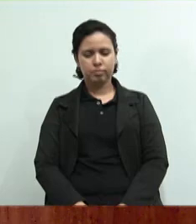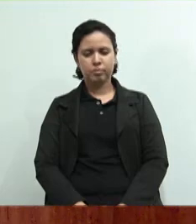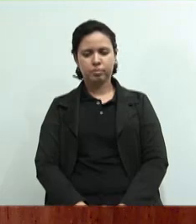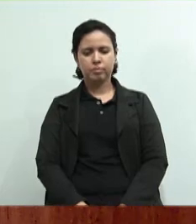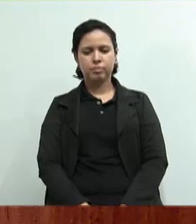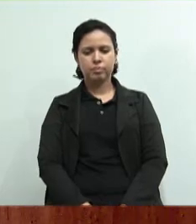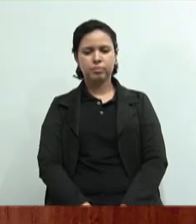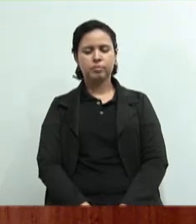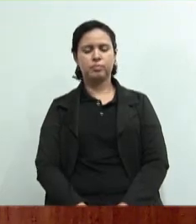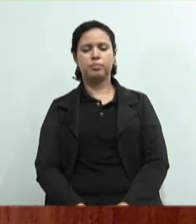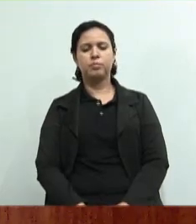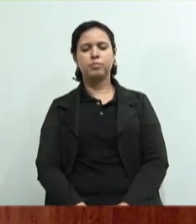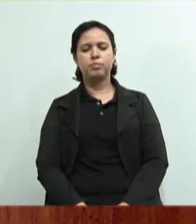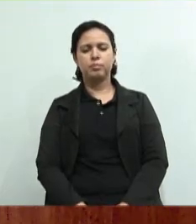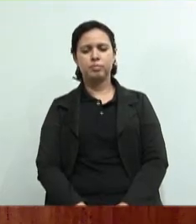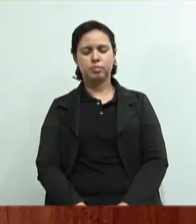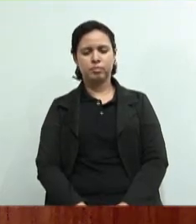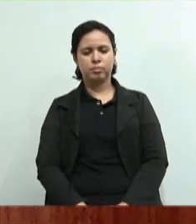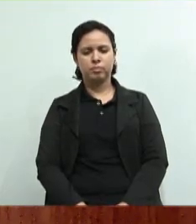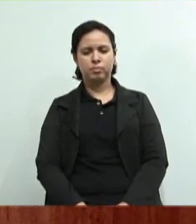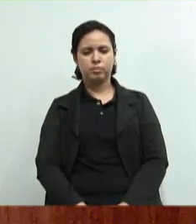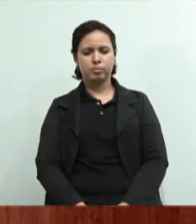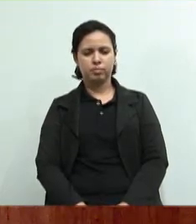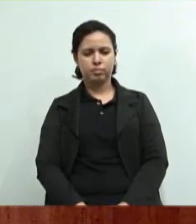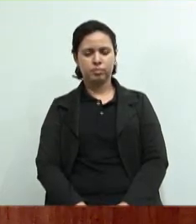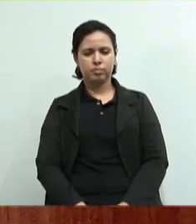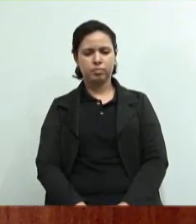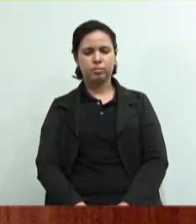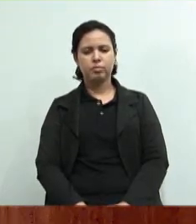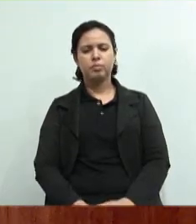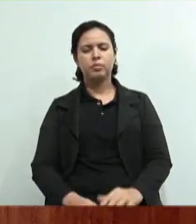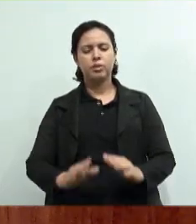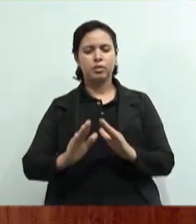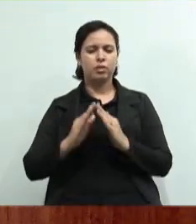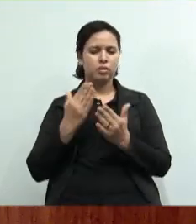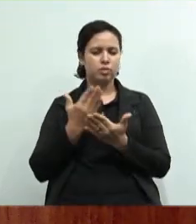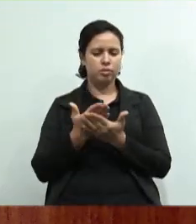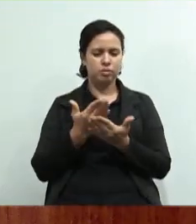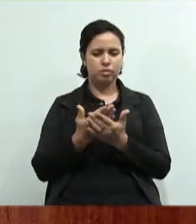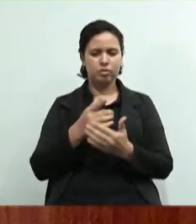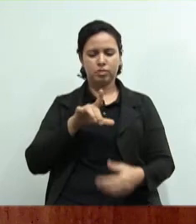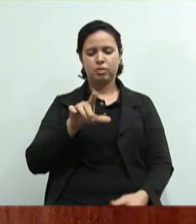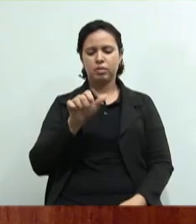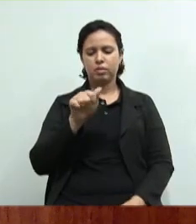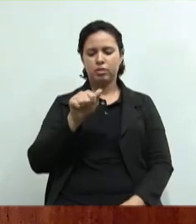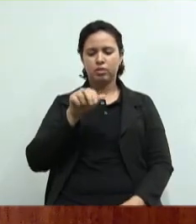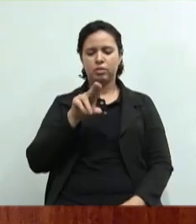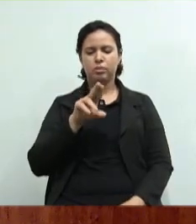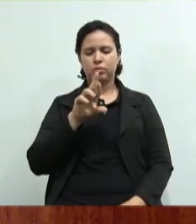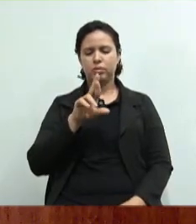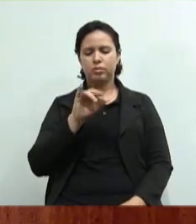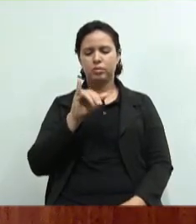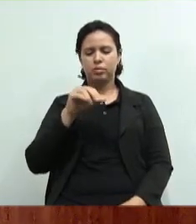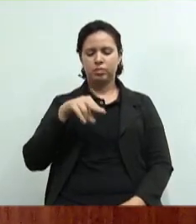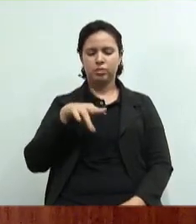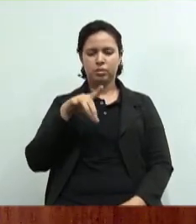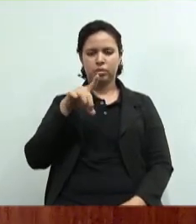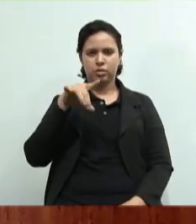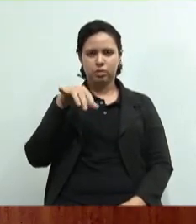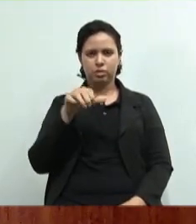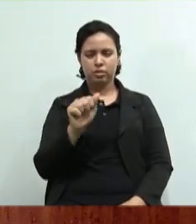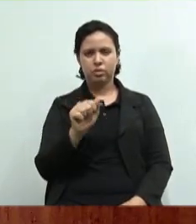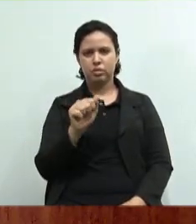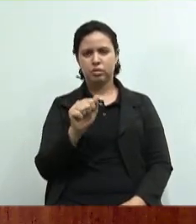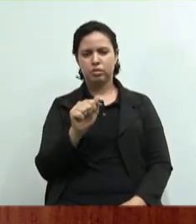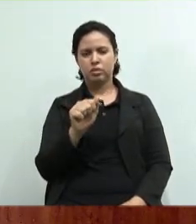a Laurinda, escola professor Laurinda Groff, também está presente, segundo ano, tá?